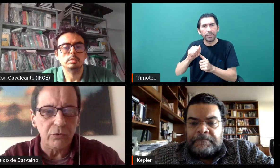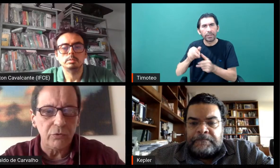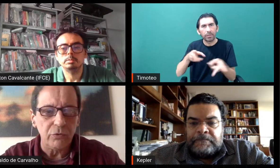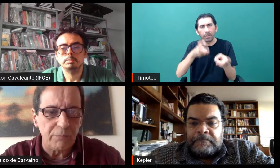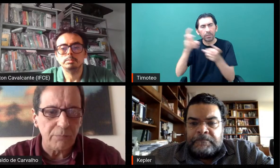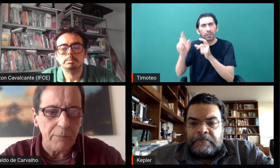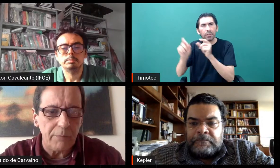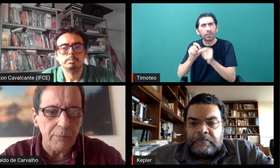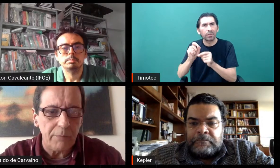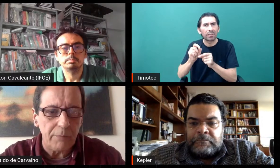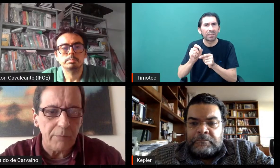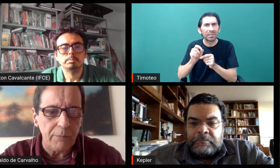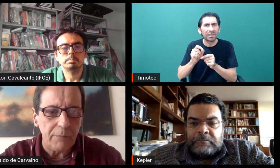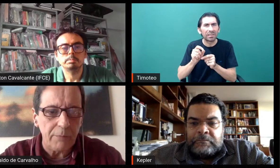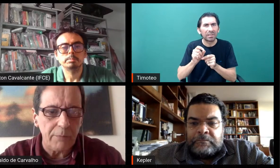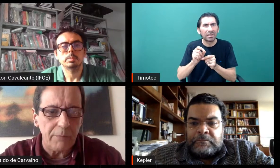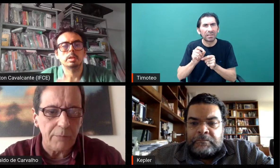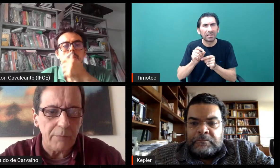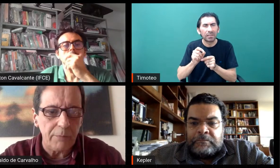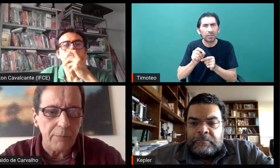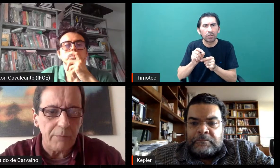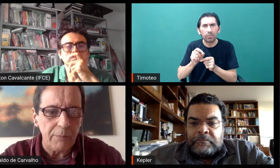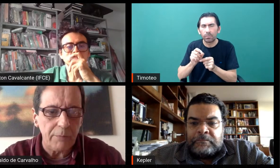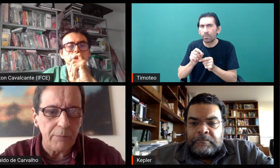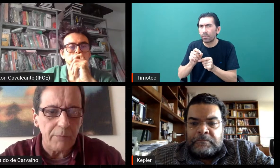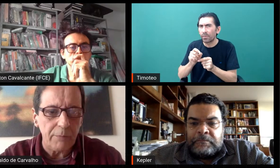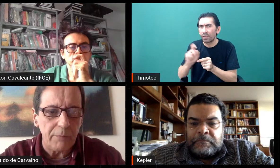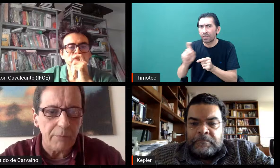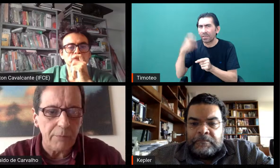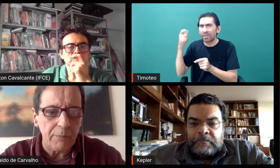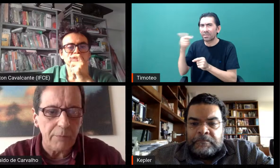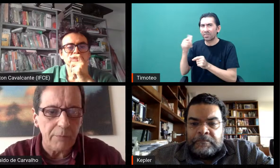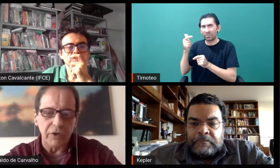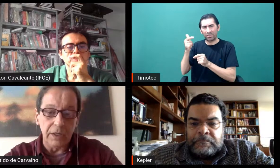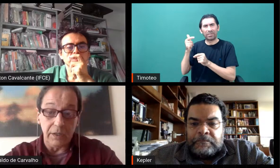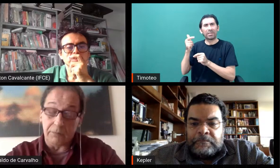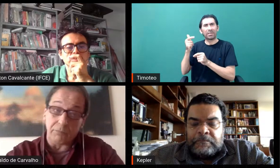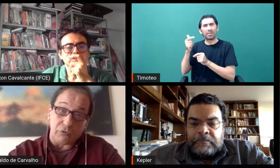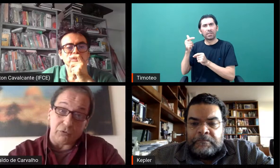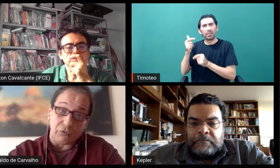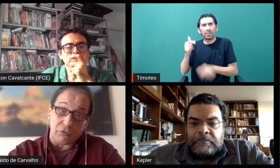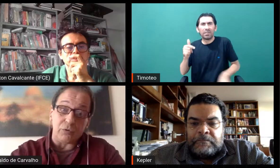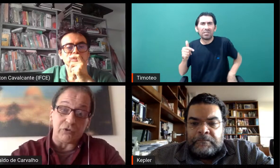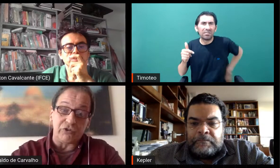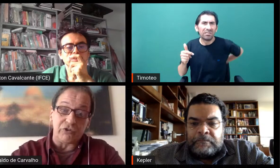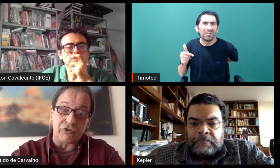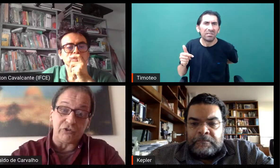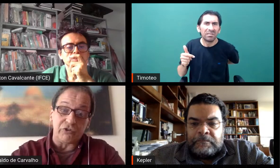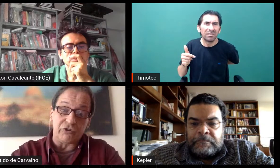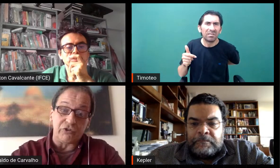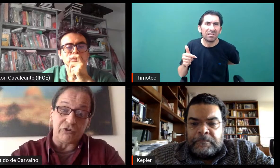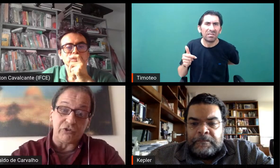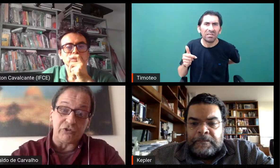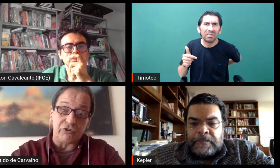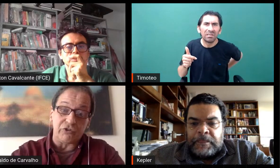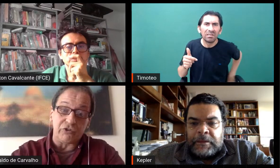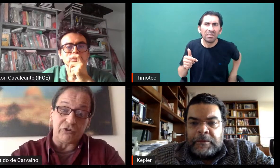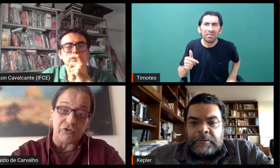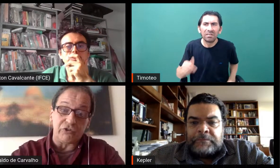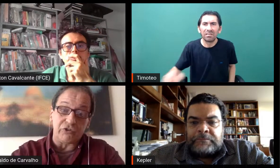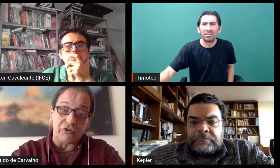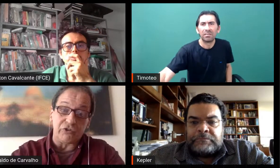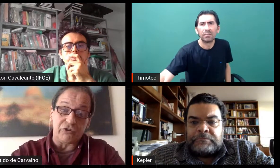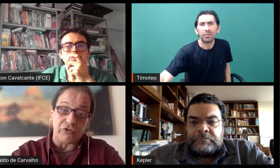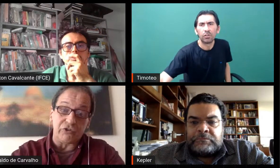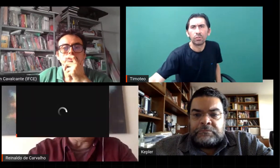perguntar, os babilônios tinham uma cosmologia. Como é que era a cosmologia dos babilônios? A cosmologia está interessada em saber a gênese,